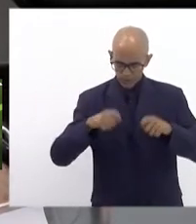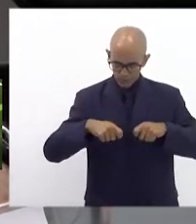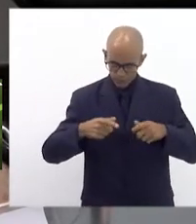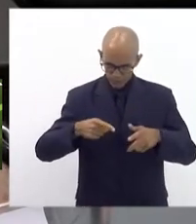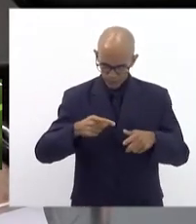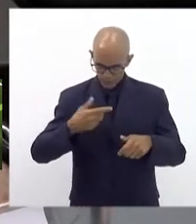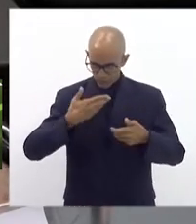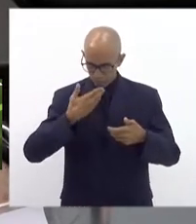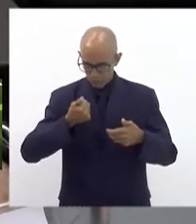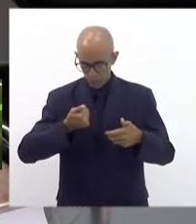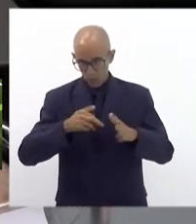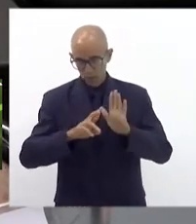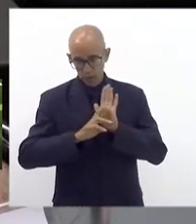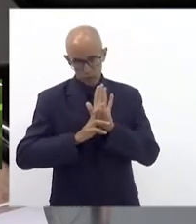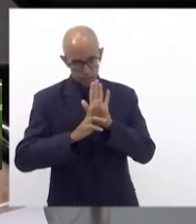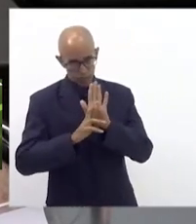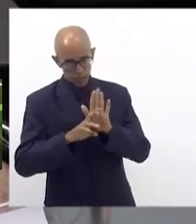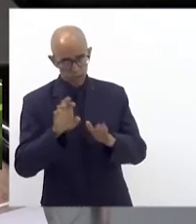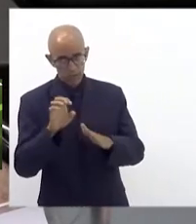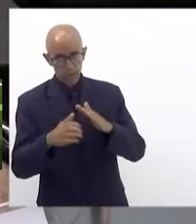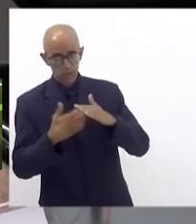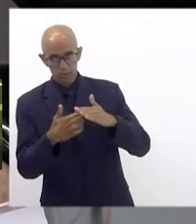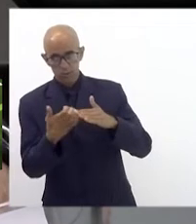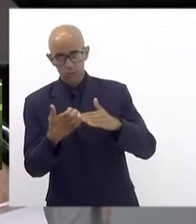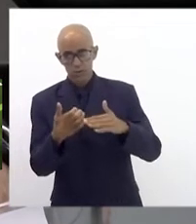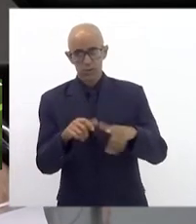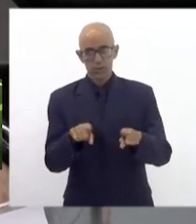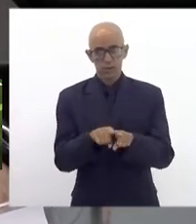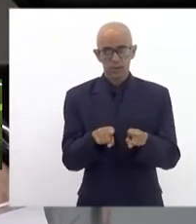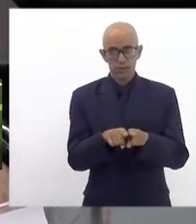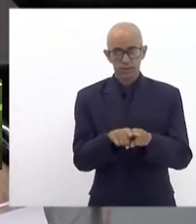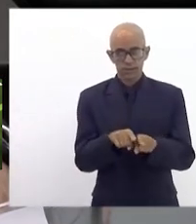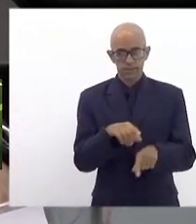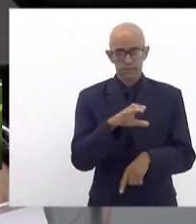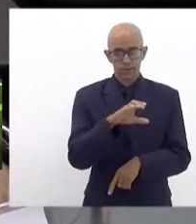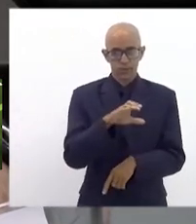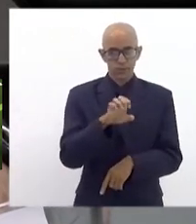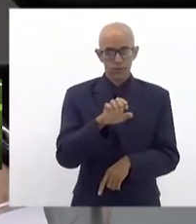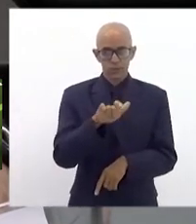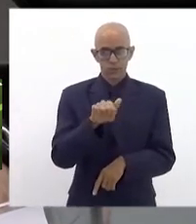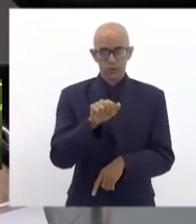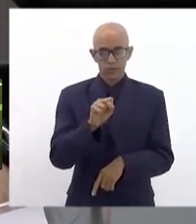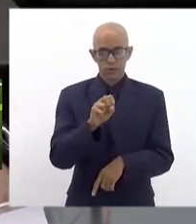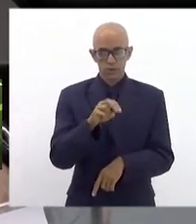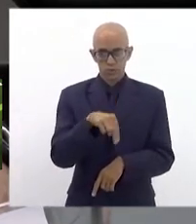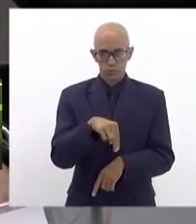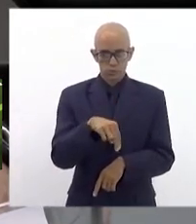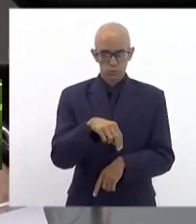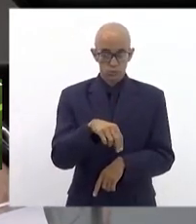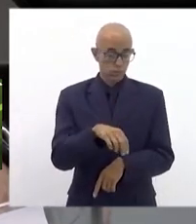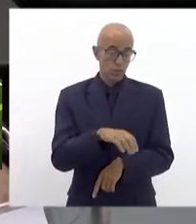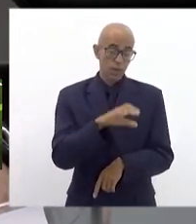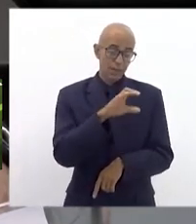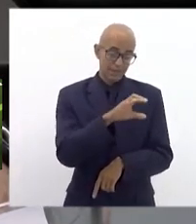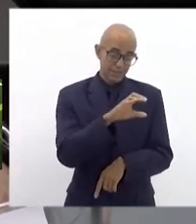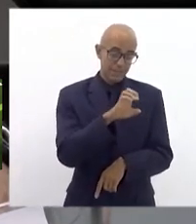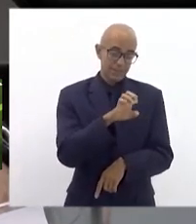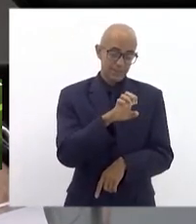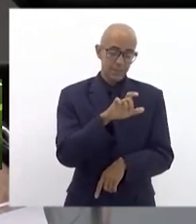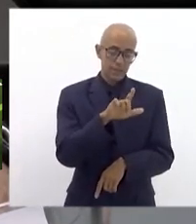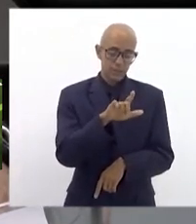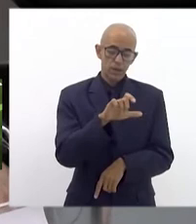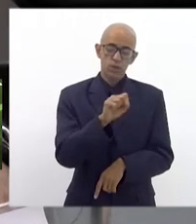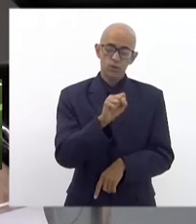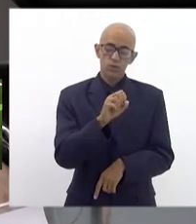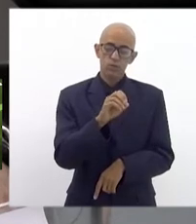empresariais. Cumprimentar também o Celso Pancera, que está virtual, que é um paladino da ciência e tecnologia desde a época em que era ministro,